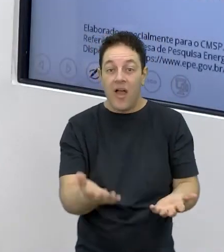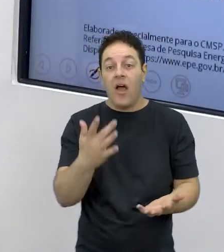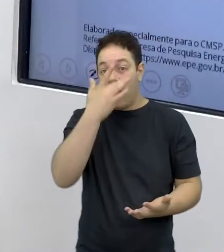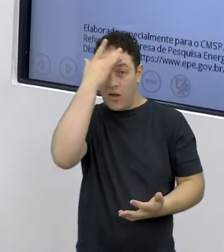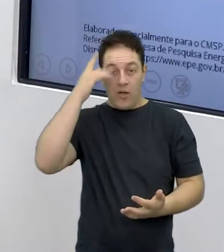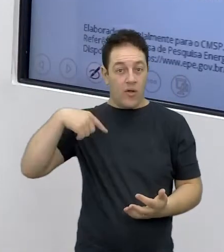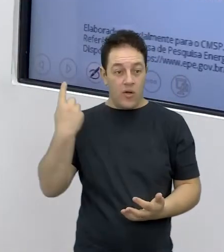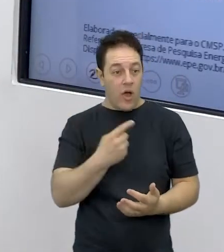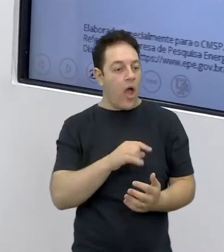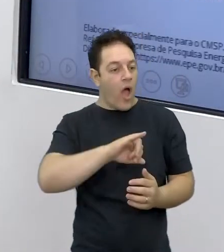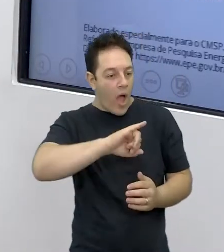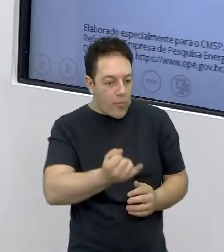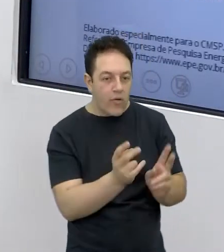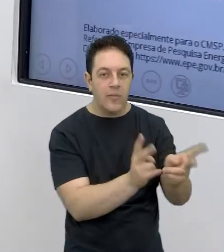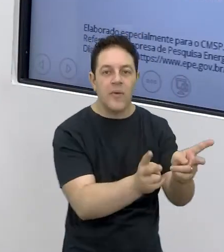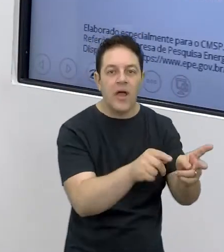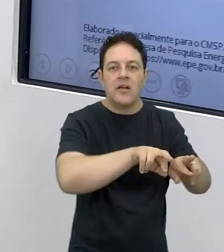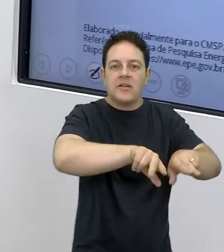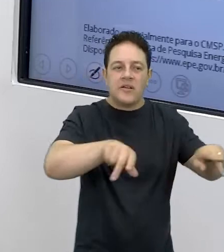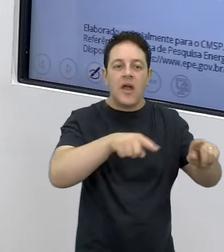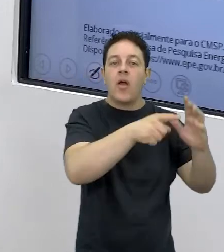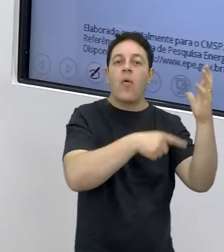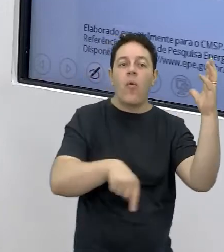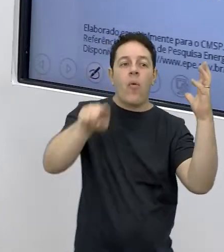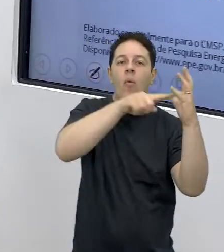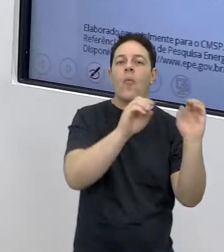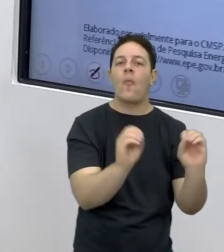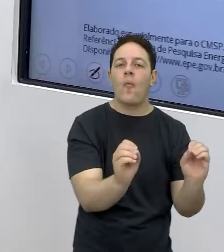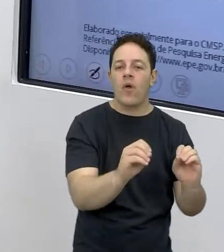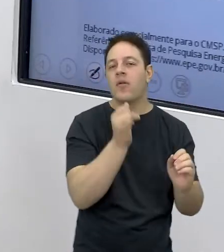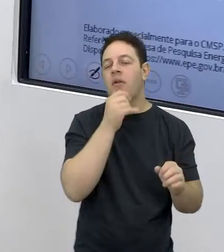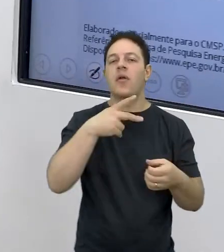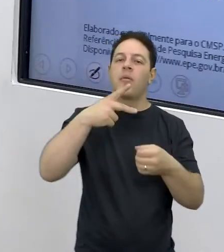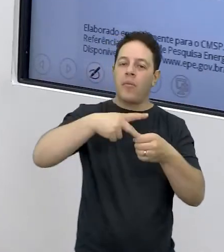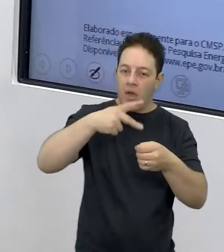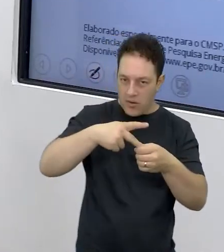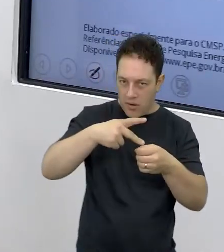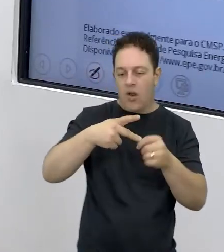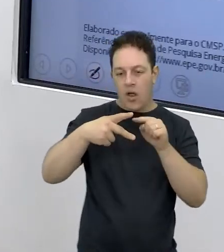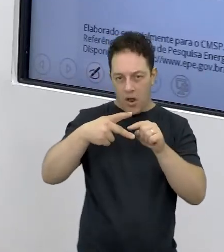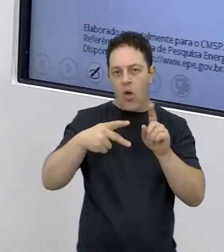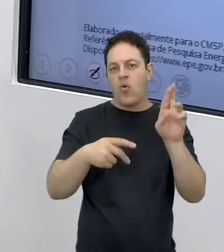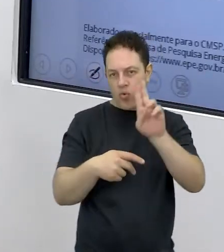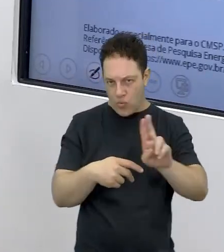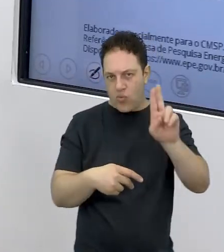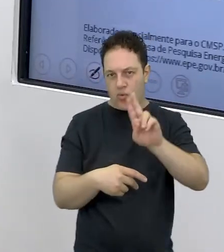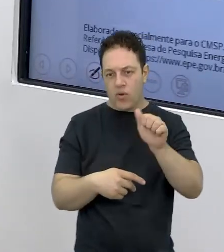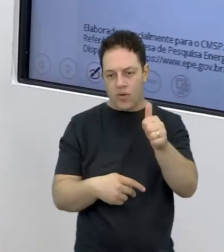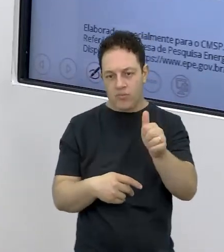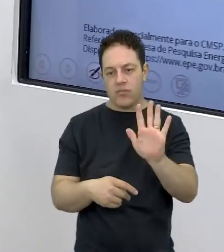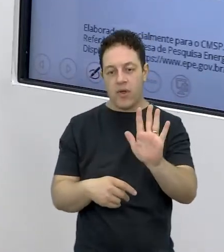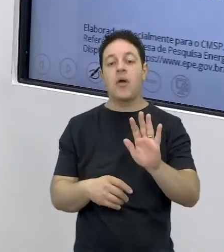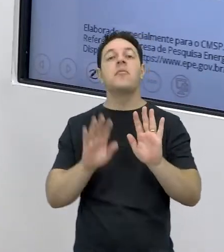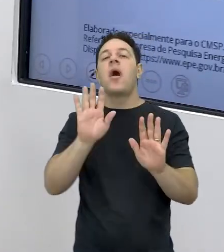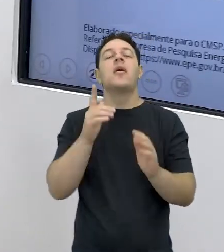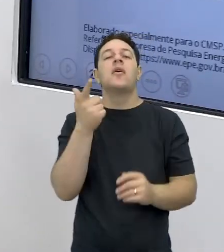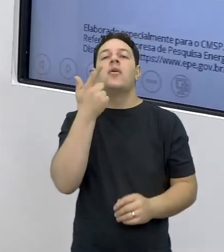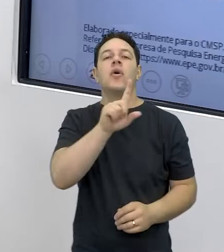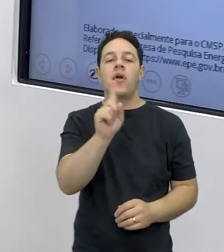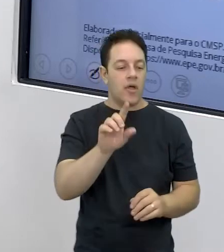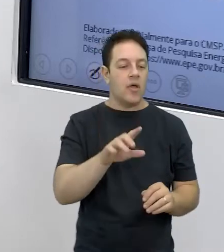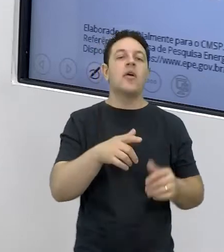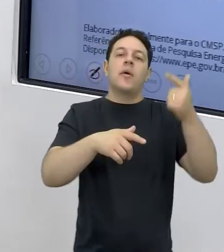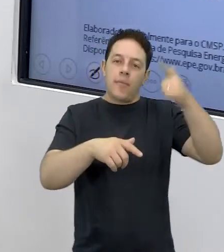né? Então, quando os combustíveis, por exemplo, o petróleo, ele é utilizado, você não consegue pegar